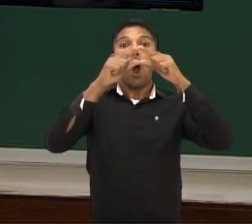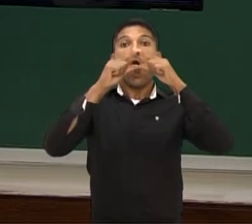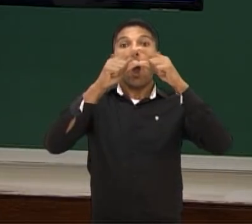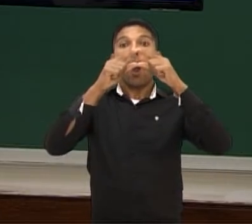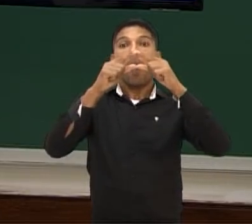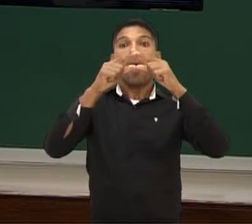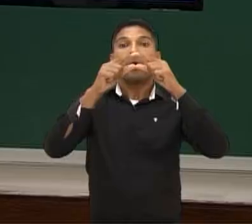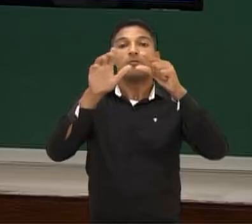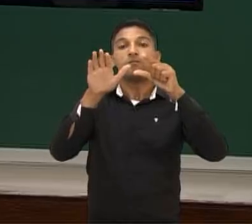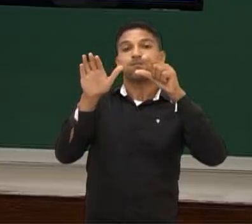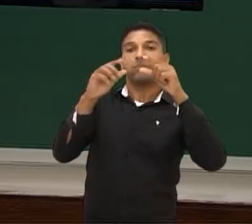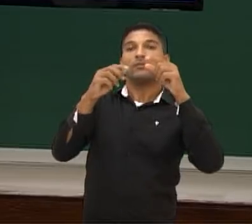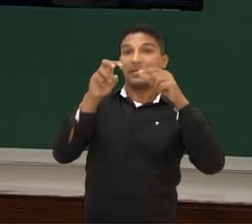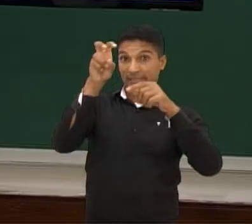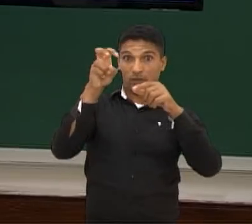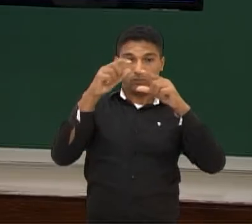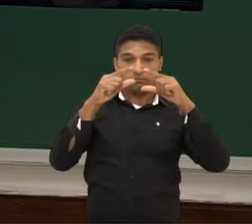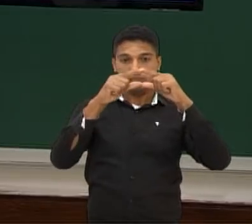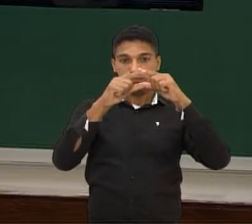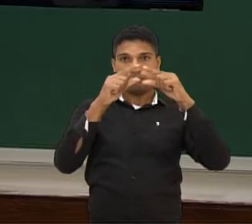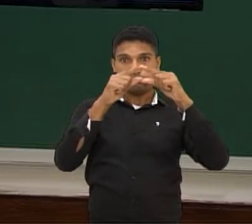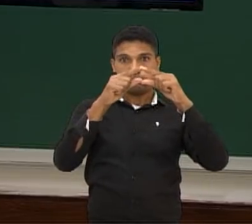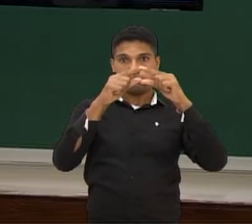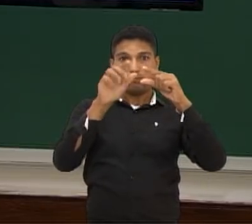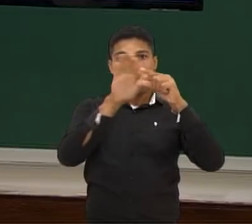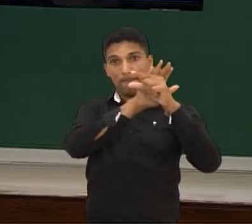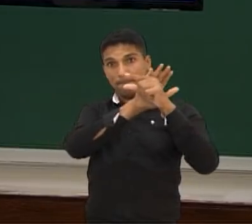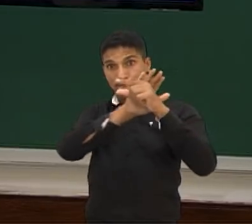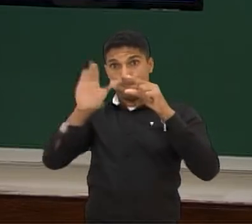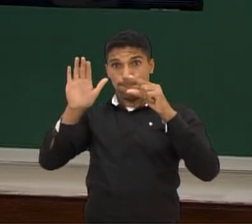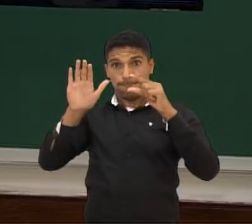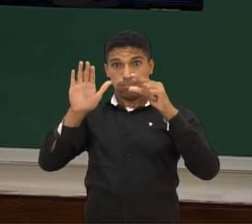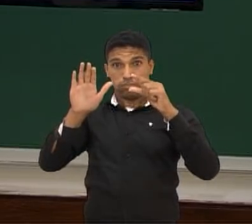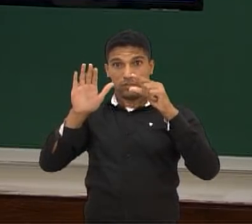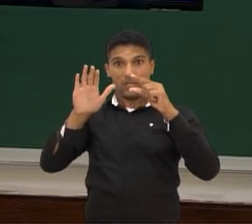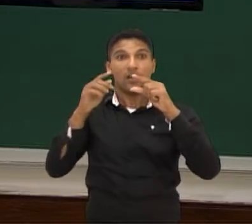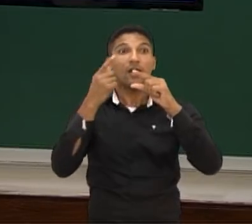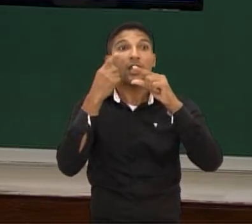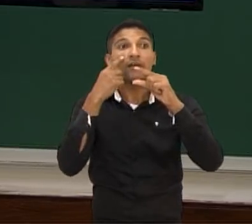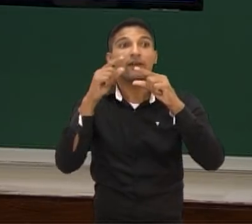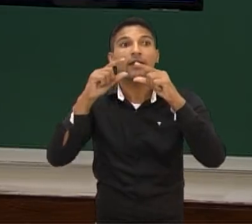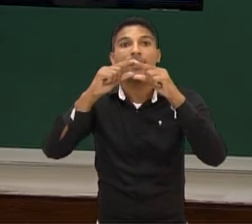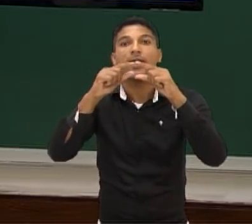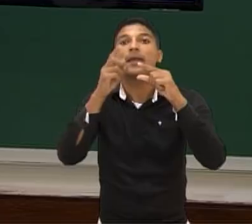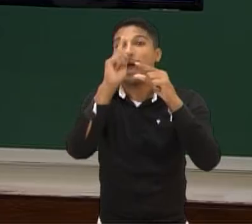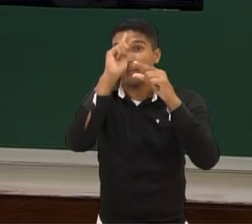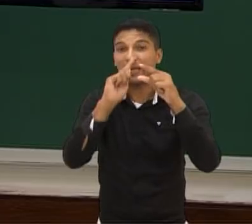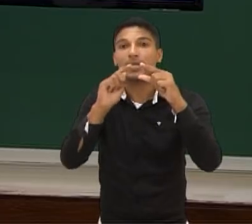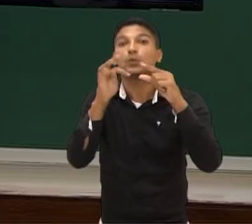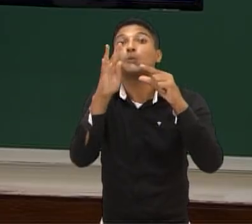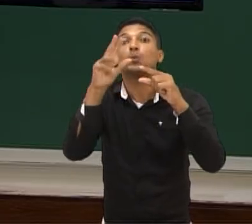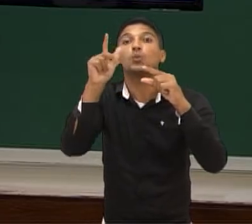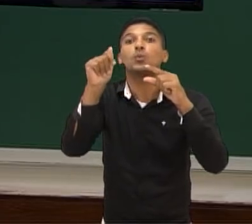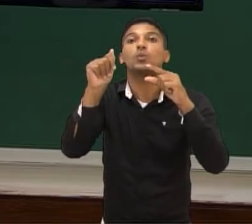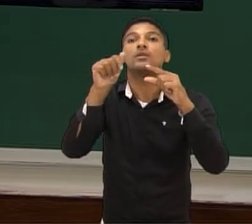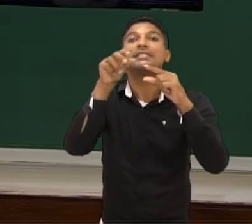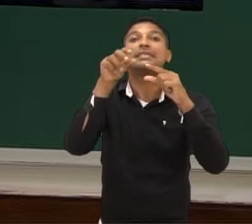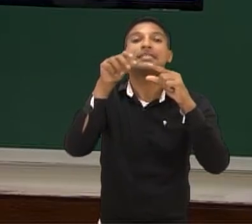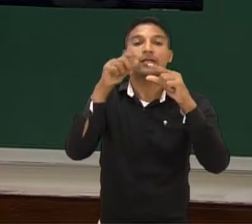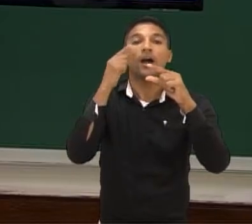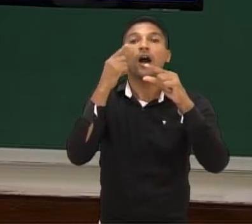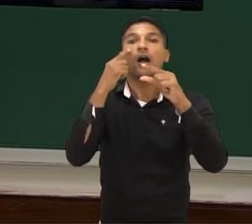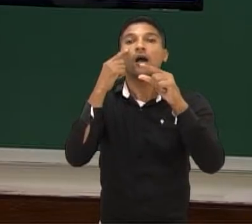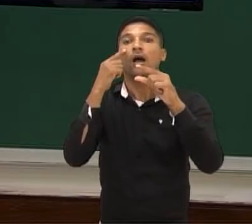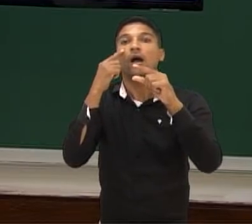Como o exercício pedia o número misto, né? E também, né? A fração imprópria, então a professora colocou 5 mais 5,